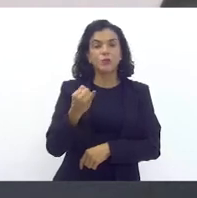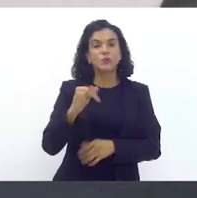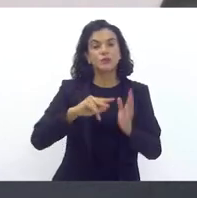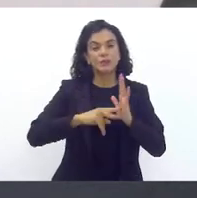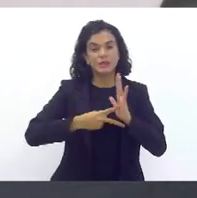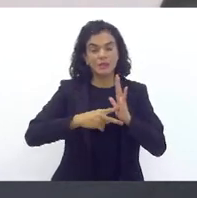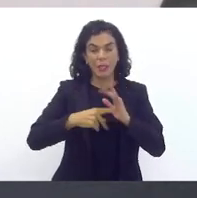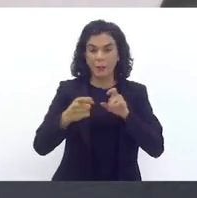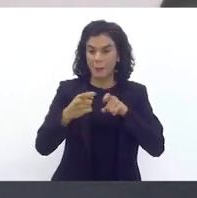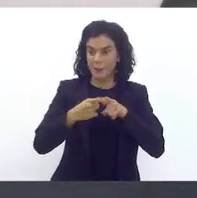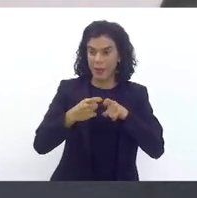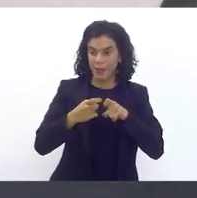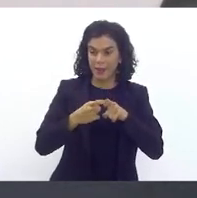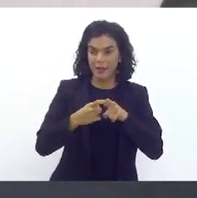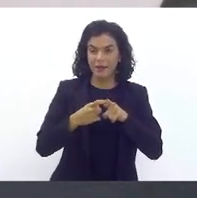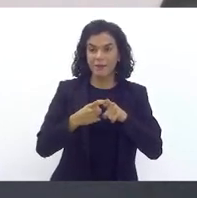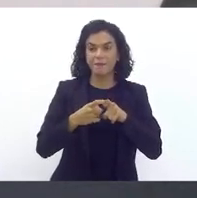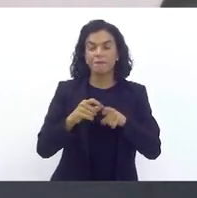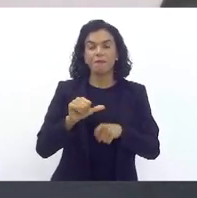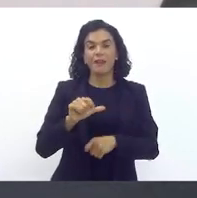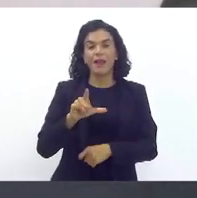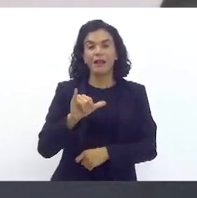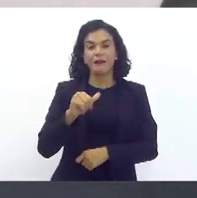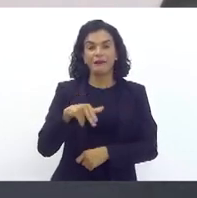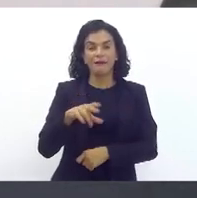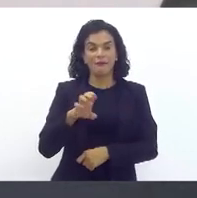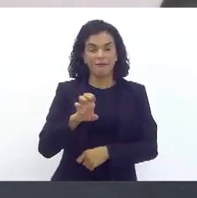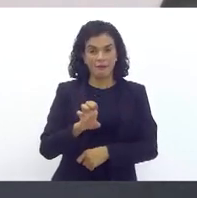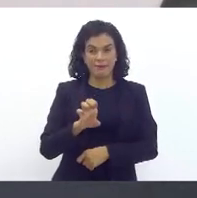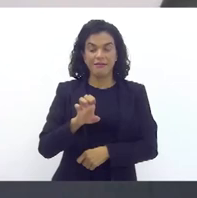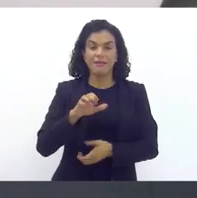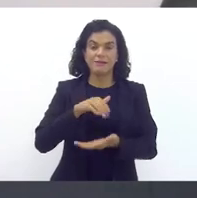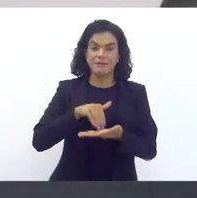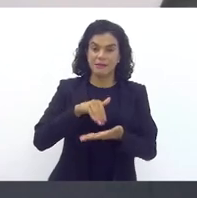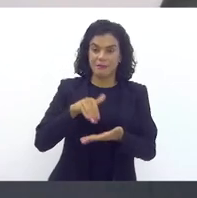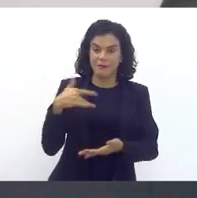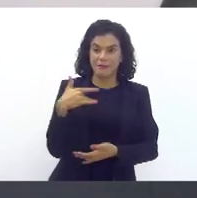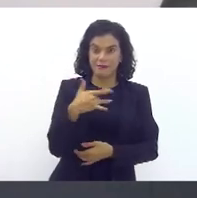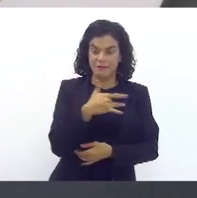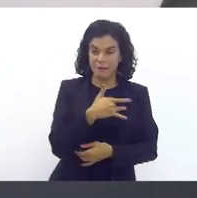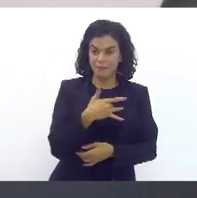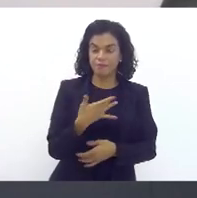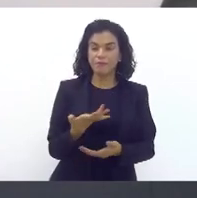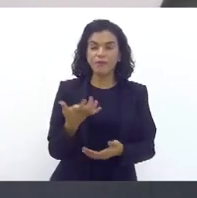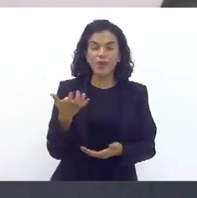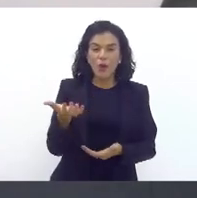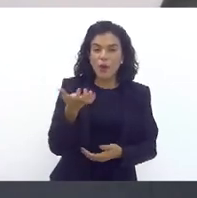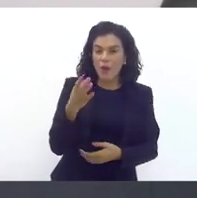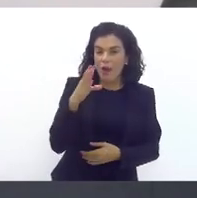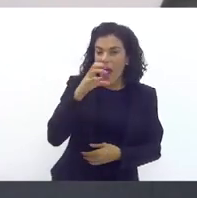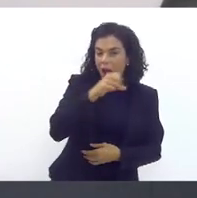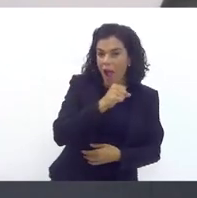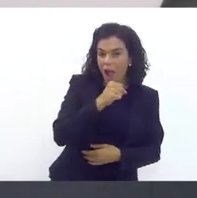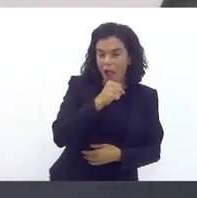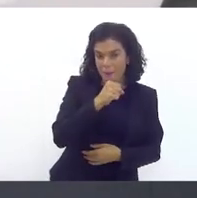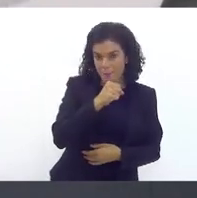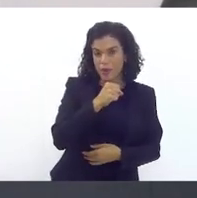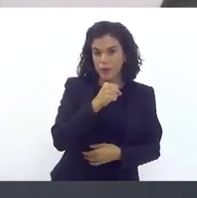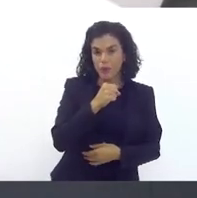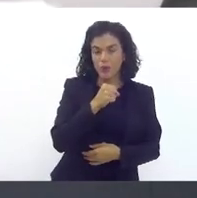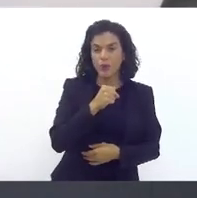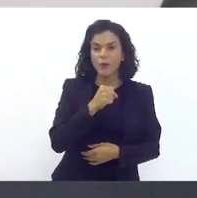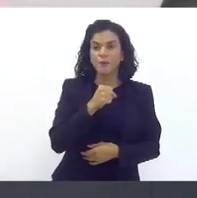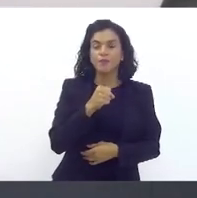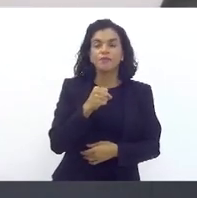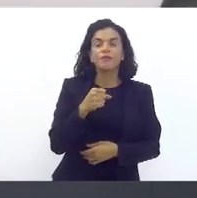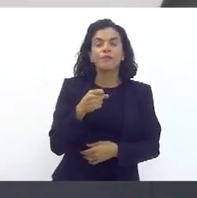Sindicatos Médicos, e Eliane Cândida, da Secretaria de Saúde. Eu quero rapidamente, antes de passar aqui para a Secretaria de